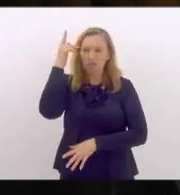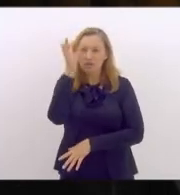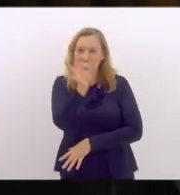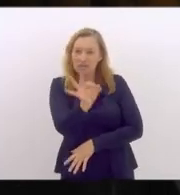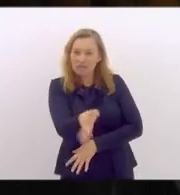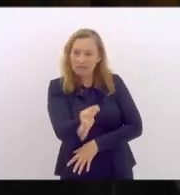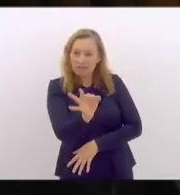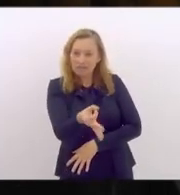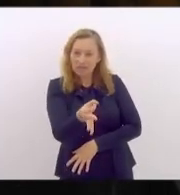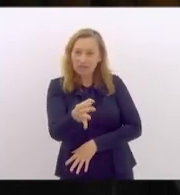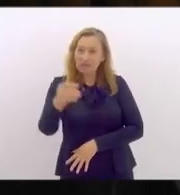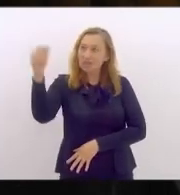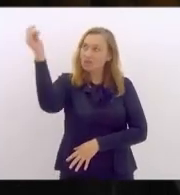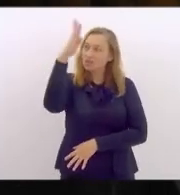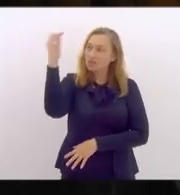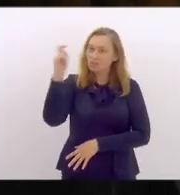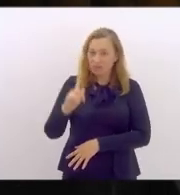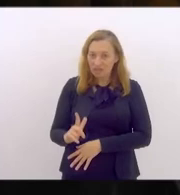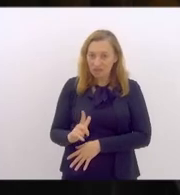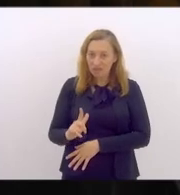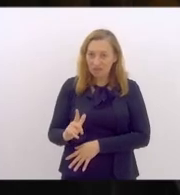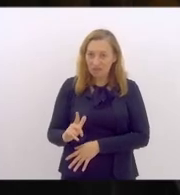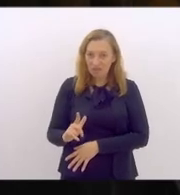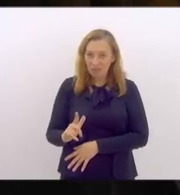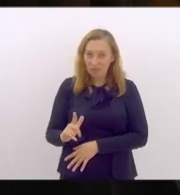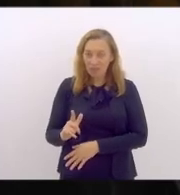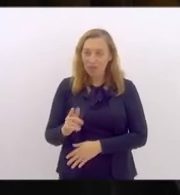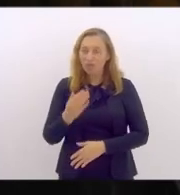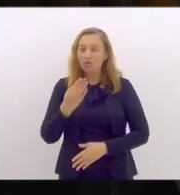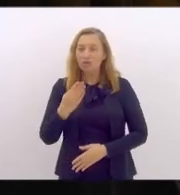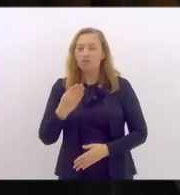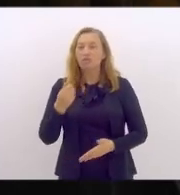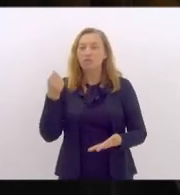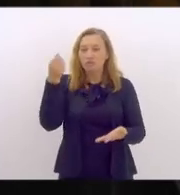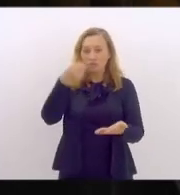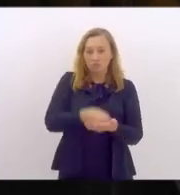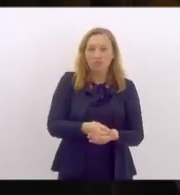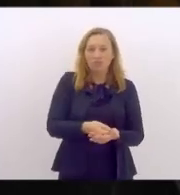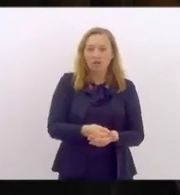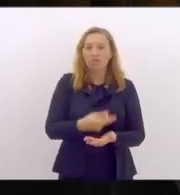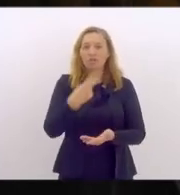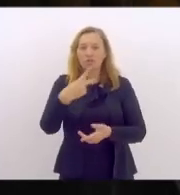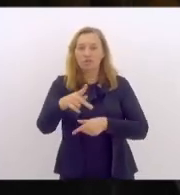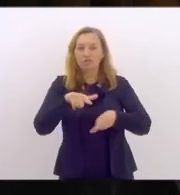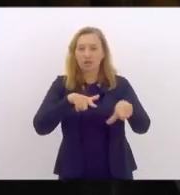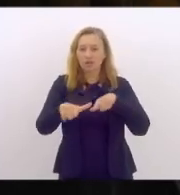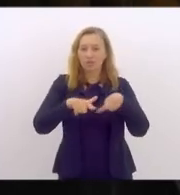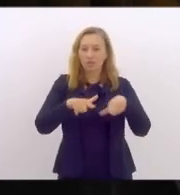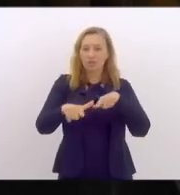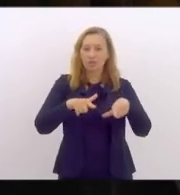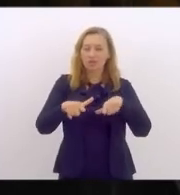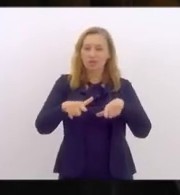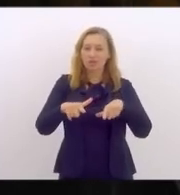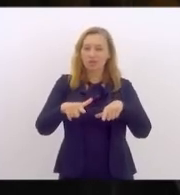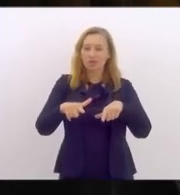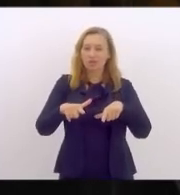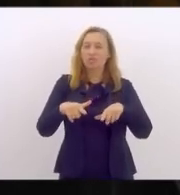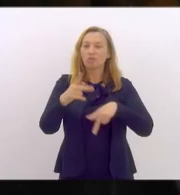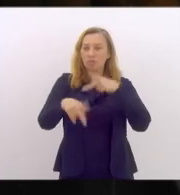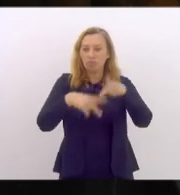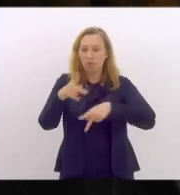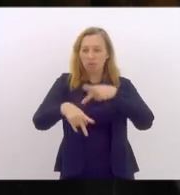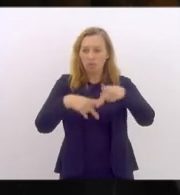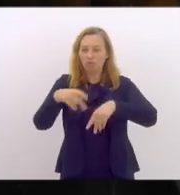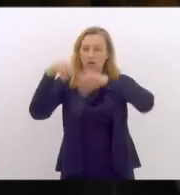que o Brasil e os brasileiros cumpriram o seu dever e será uma nação abençoada